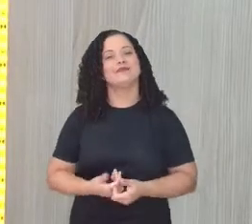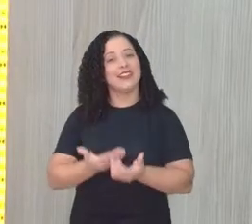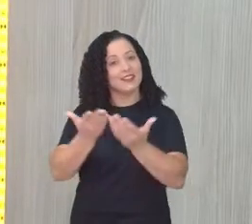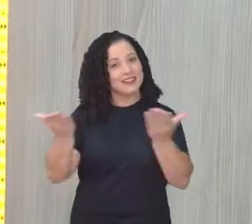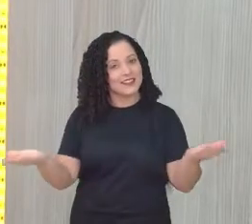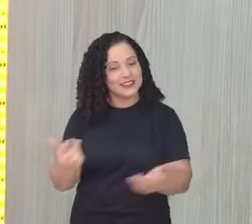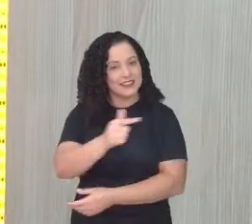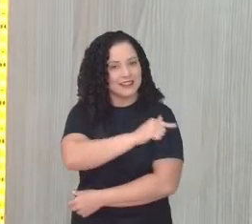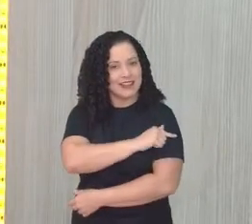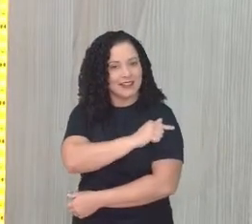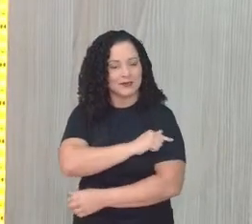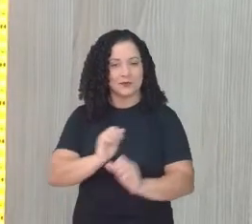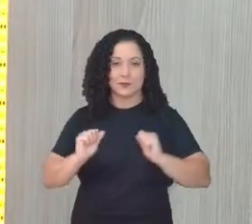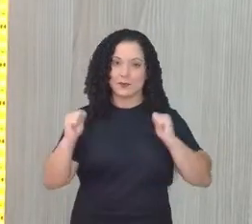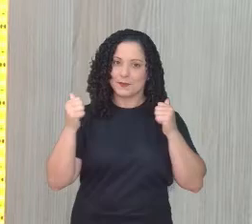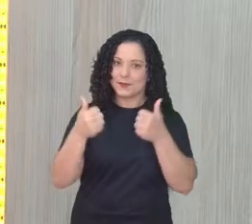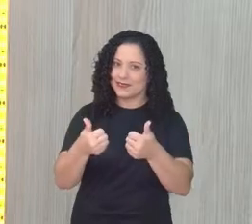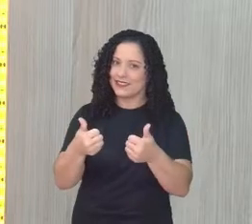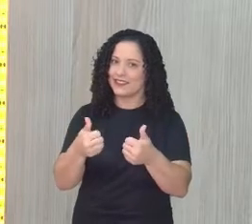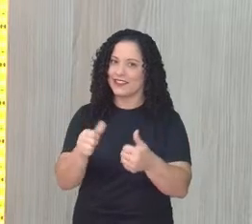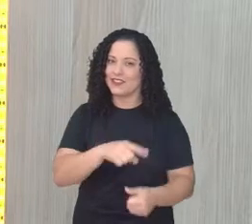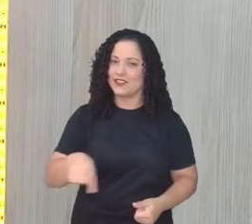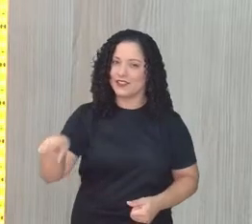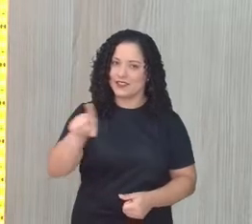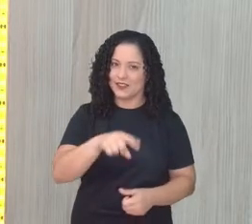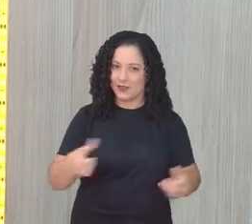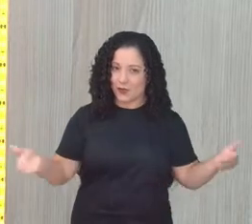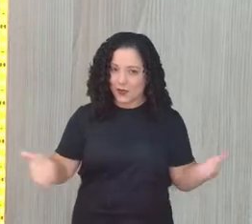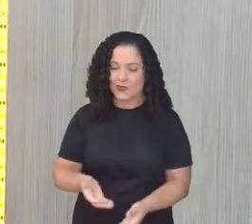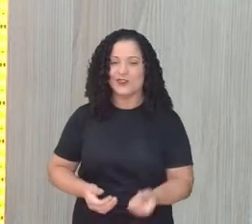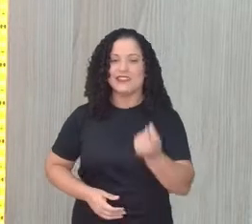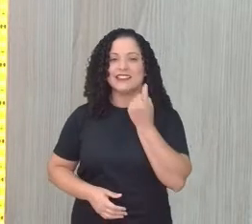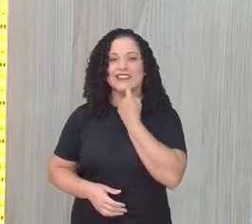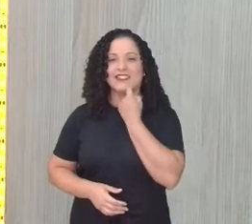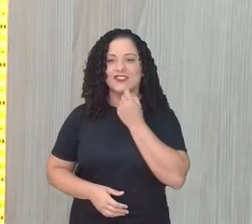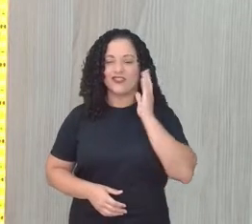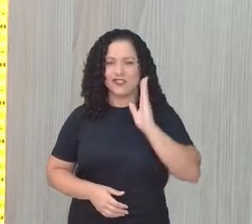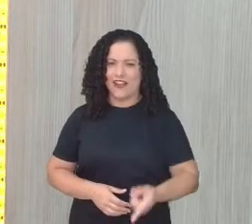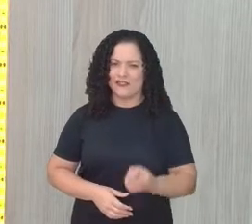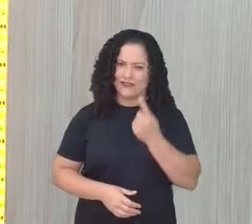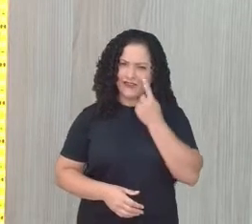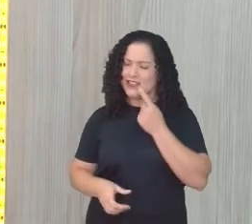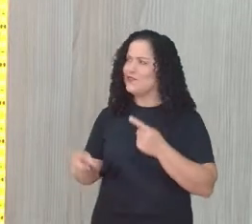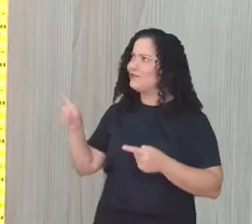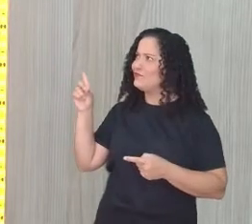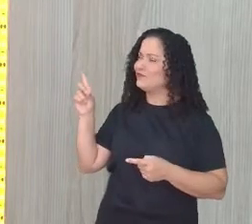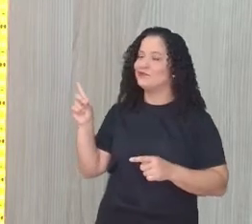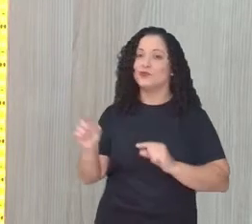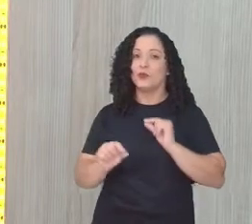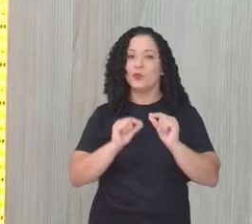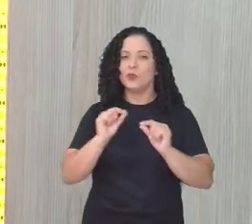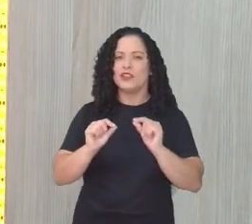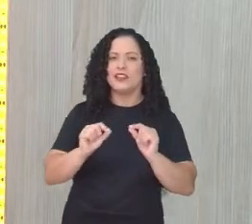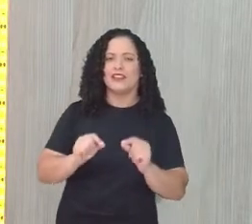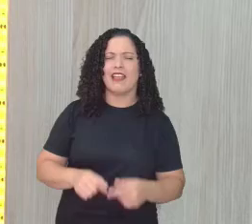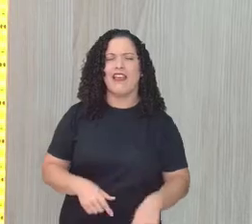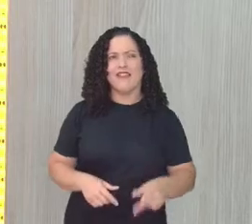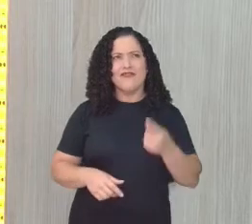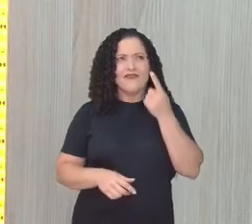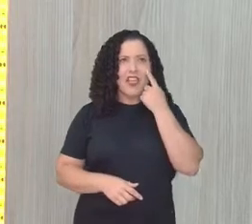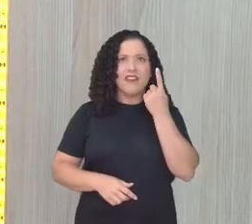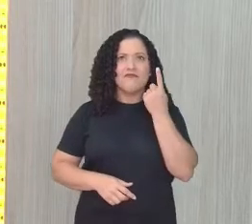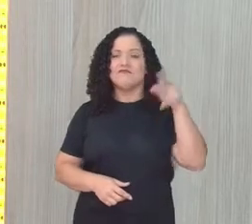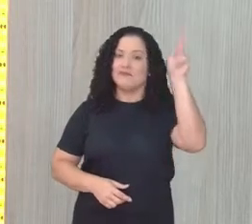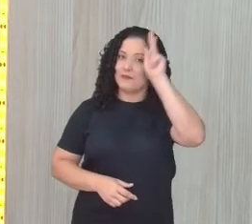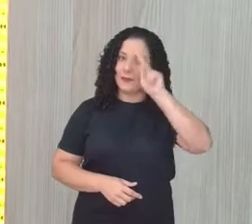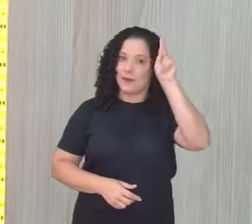Fala, 7º ano, como é que vocês estão nessa sexta-feira, hein? Já olharam aí o tempo aí fora, né? Lembrando,